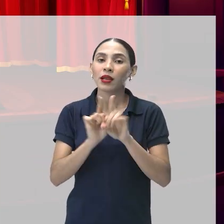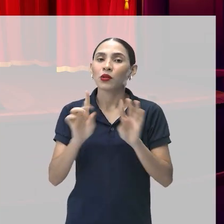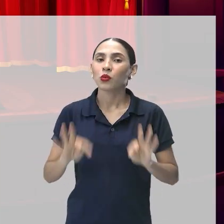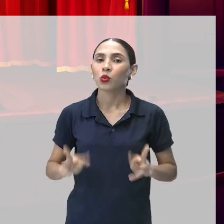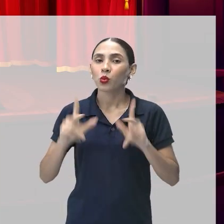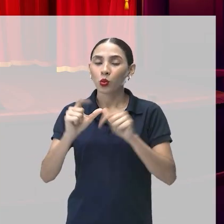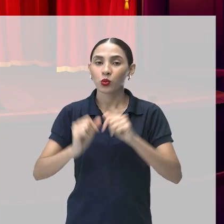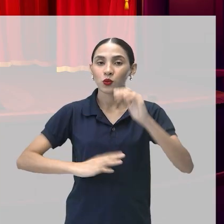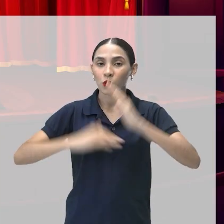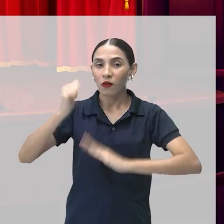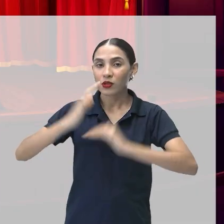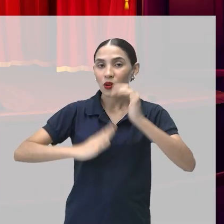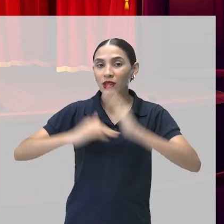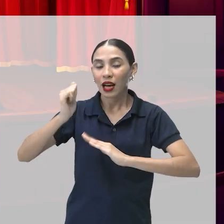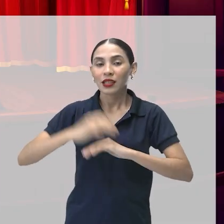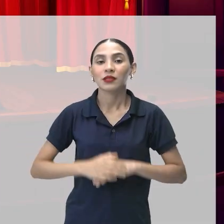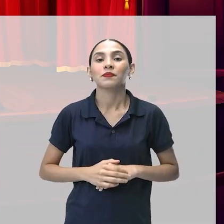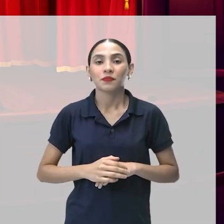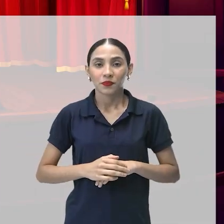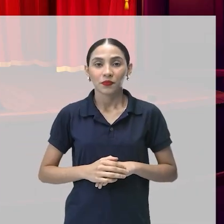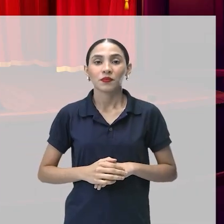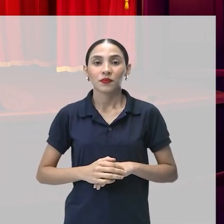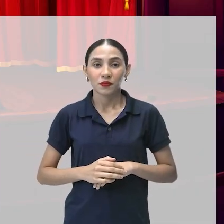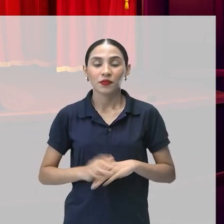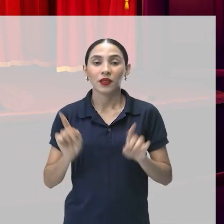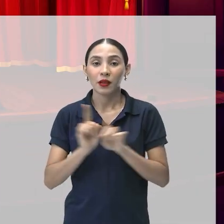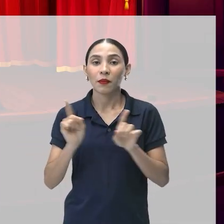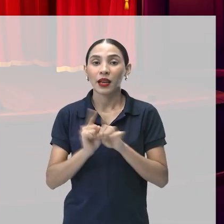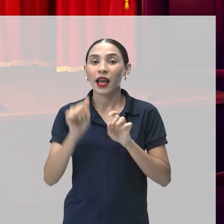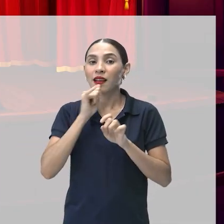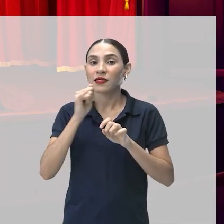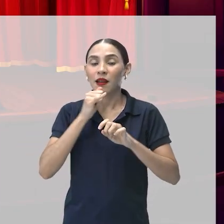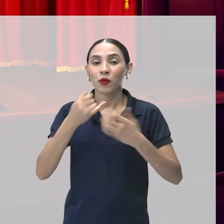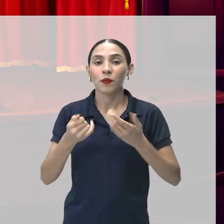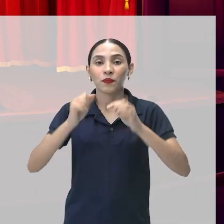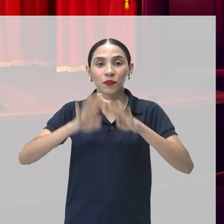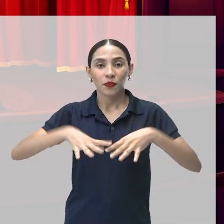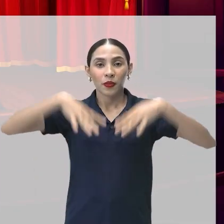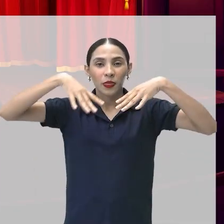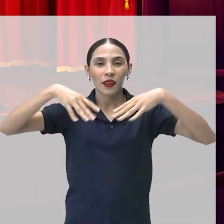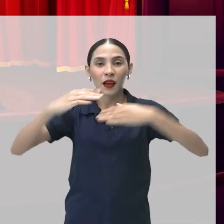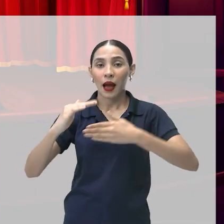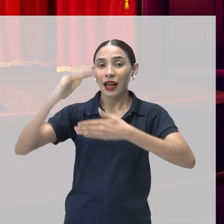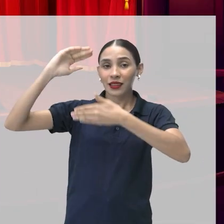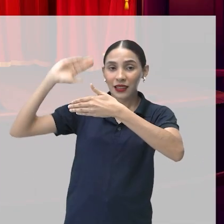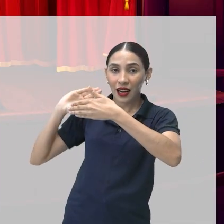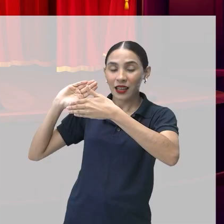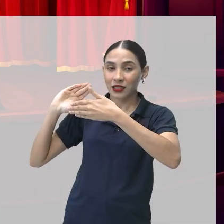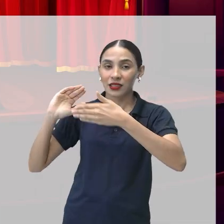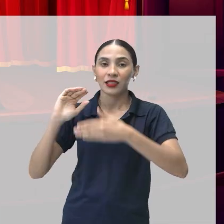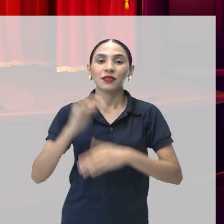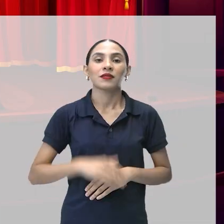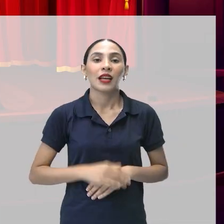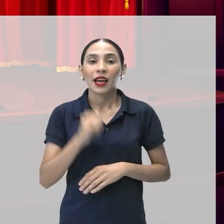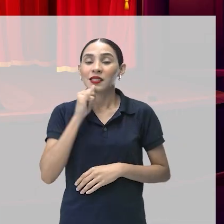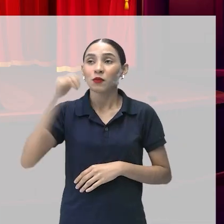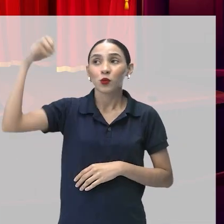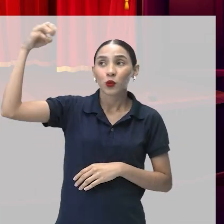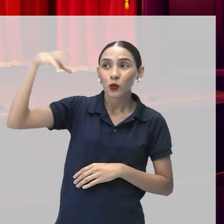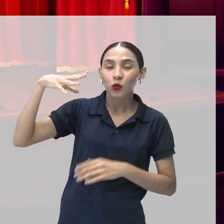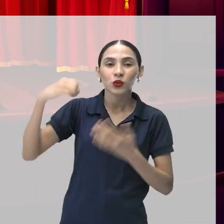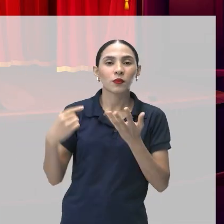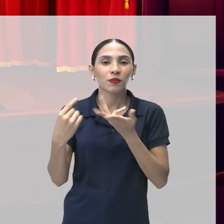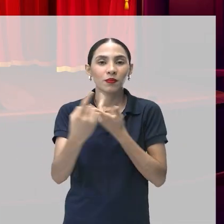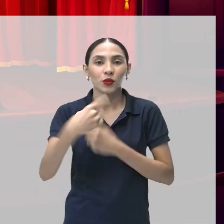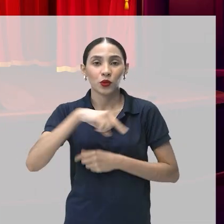os profissionais que ficam na parte de trás, vamos chamar de coxia, né, que estão trabalhando como a iluminação e